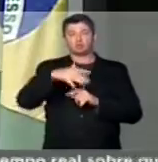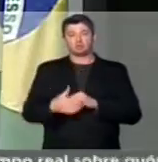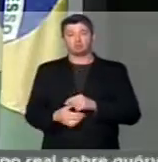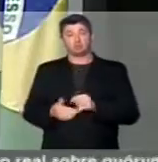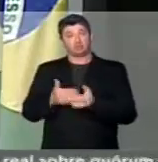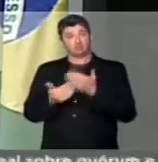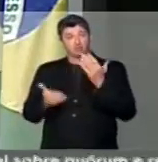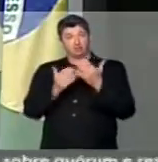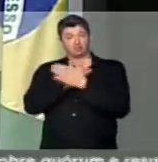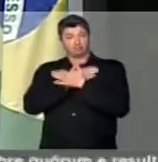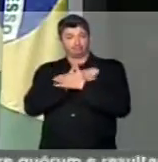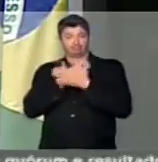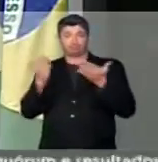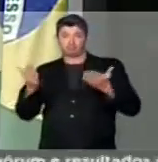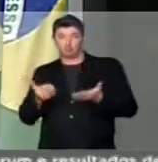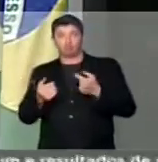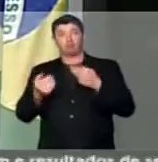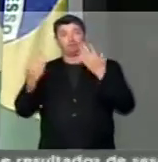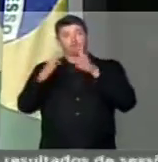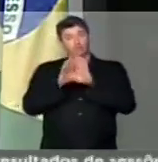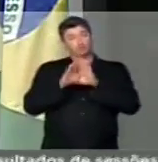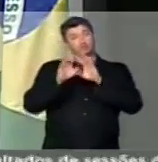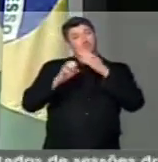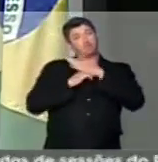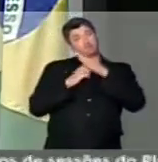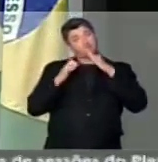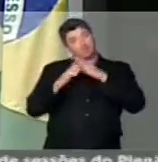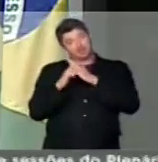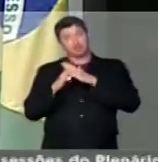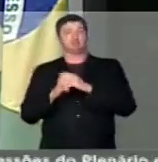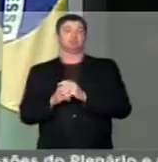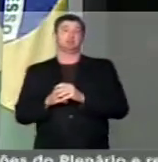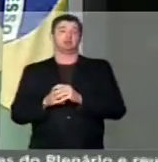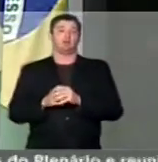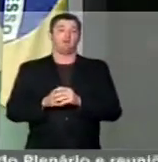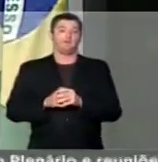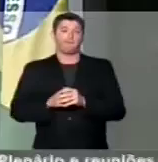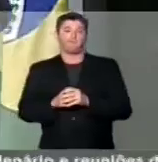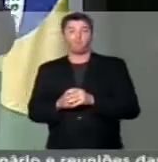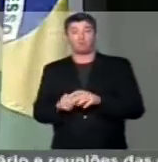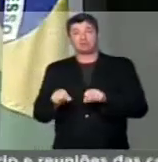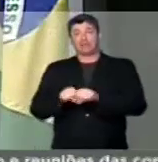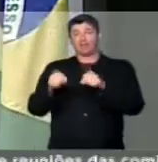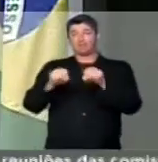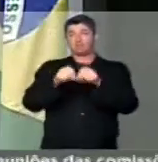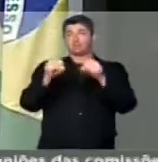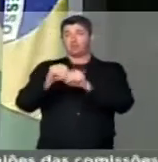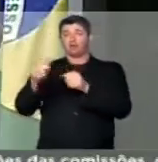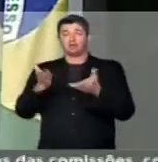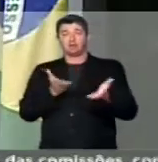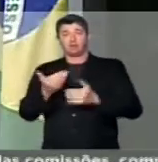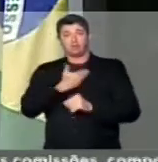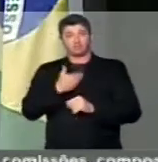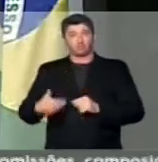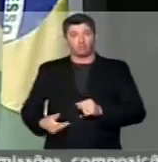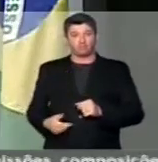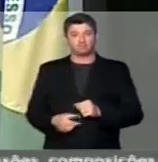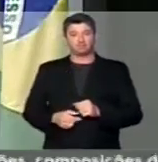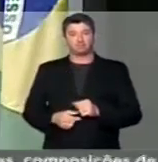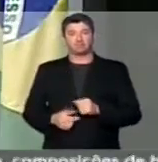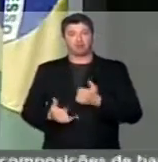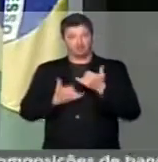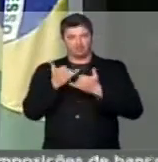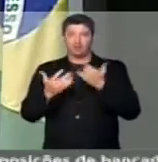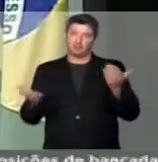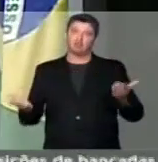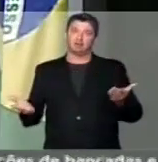perde emprego, que fecham suas empresas. O sucateamento dos serviços públicos é